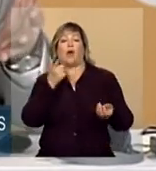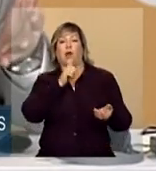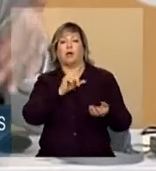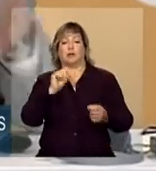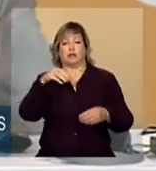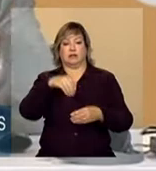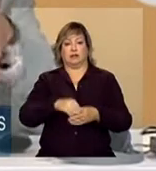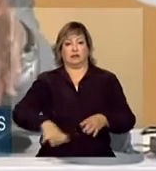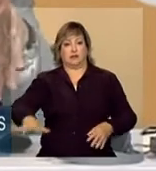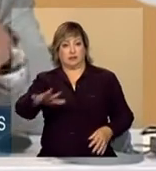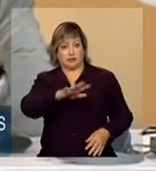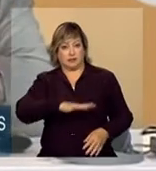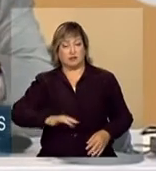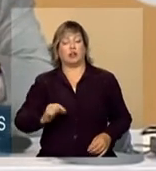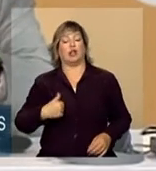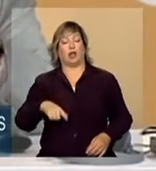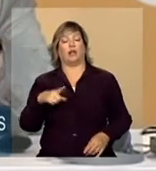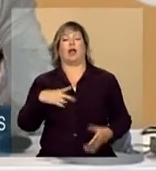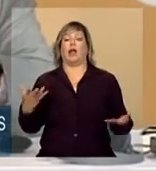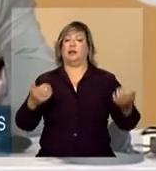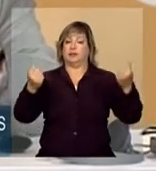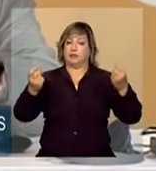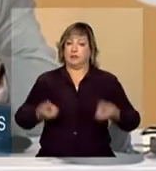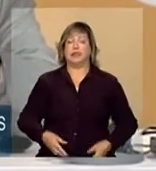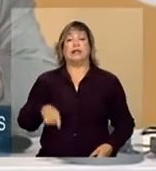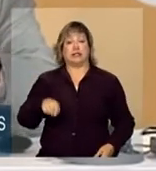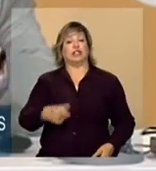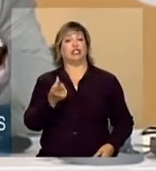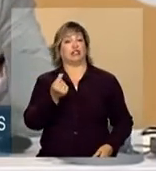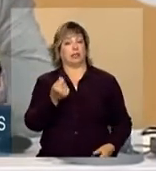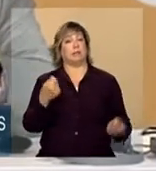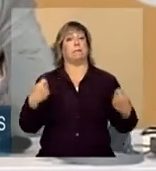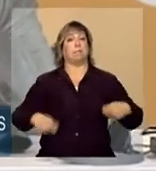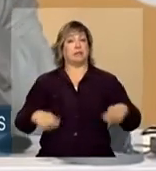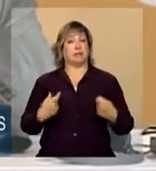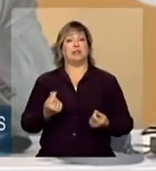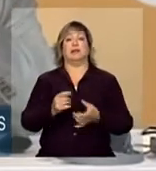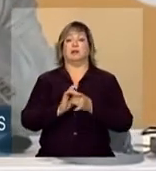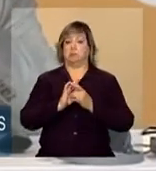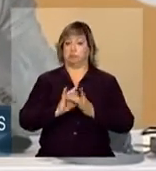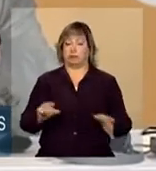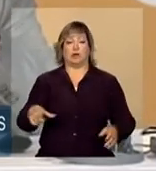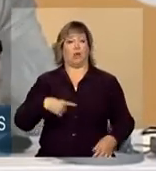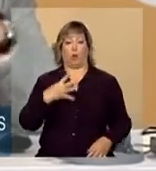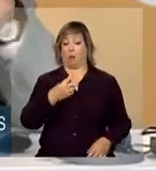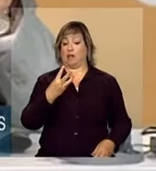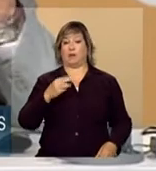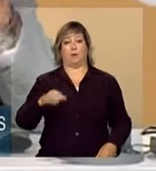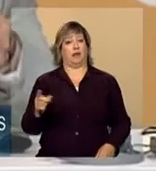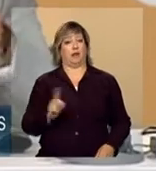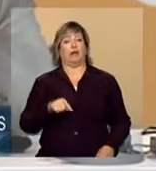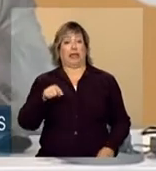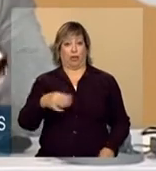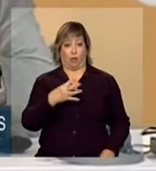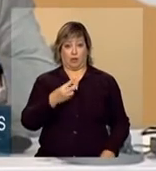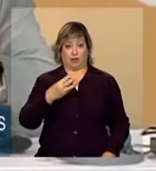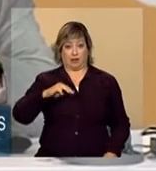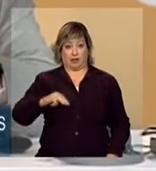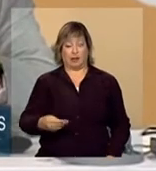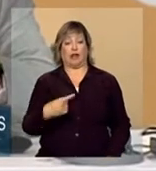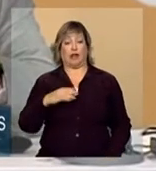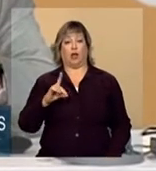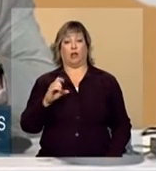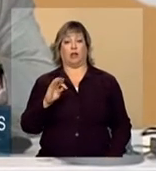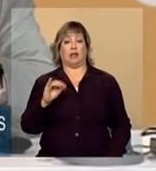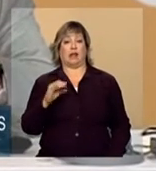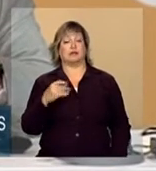absolutamente legítimo, nós estamos aqui para explicar e dizer sim, esse dinheiro precisa ser liberado, ele nem é 43, 43 é a dotação, o serviço foi